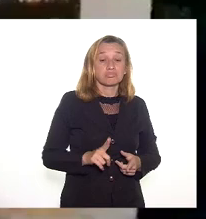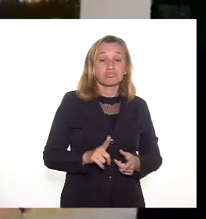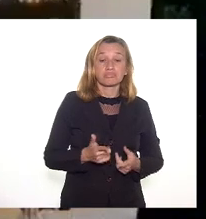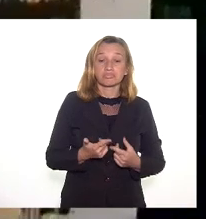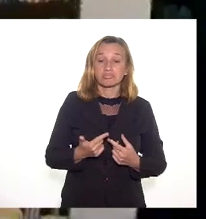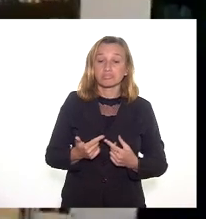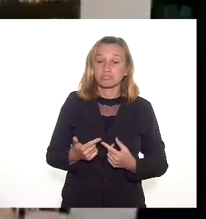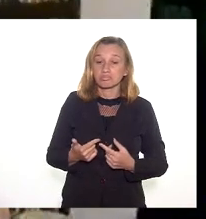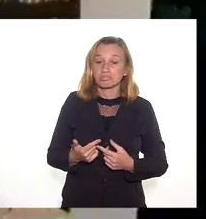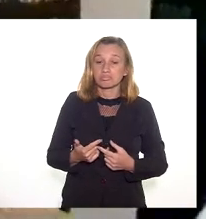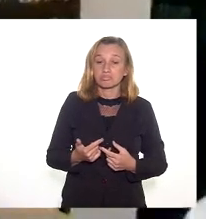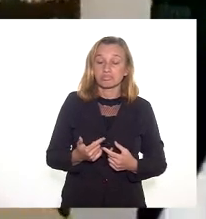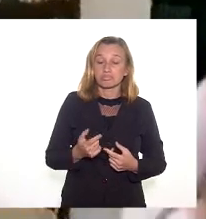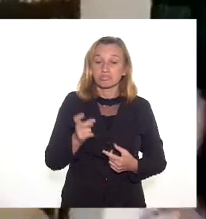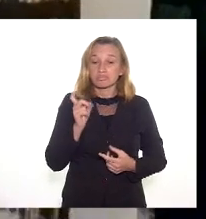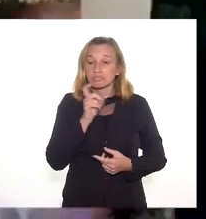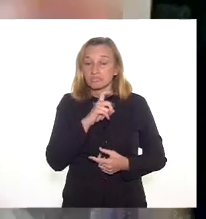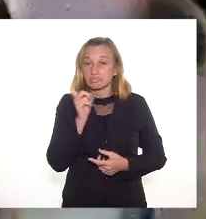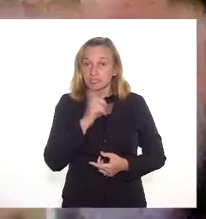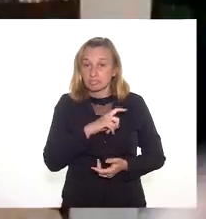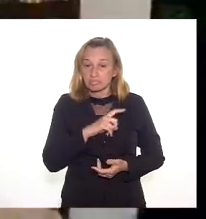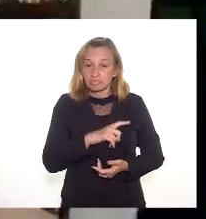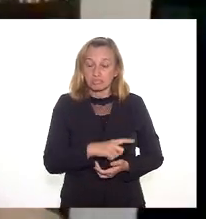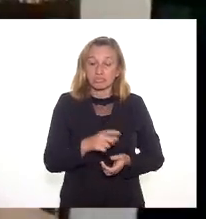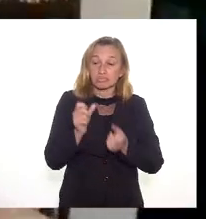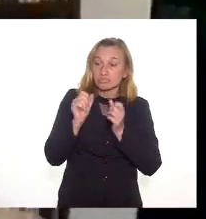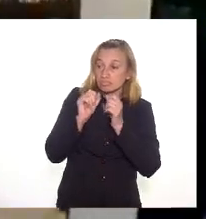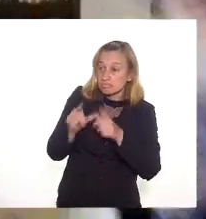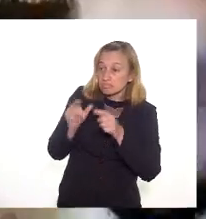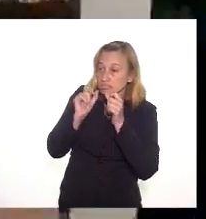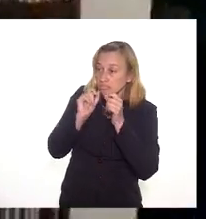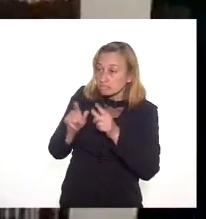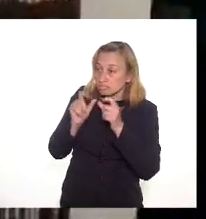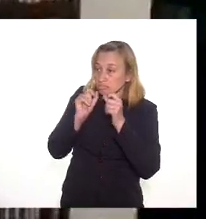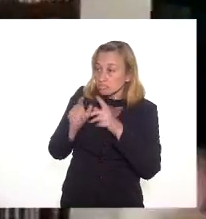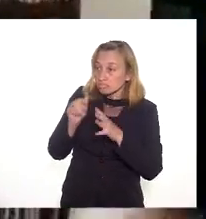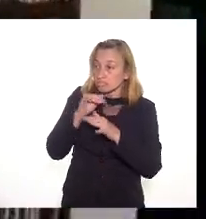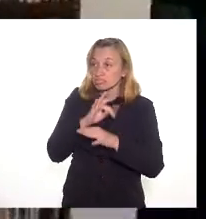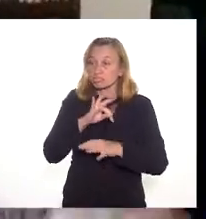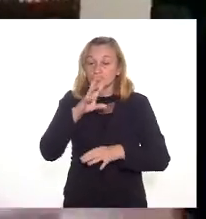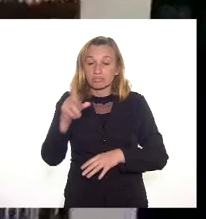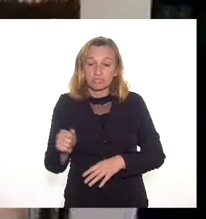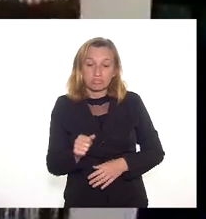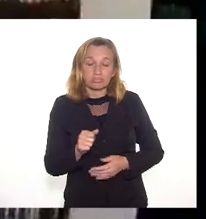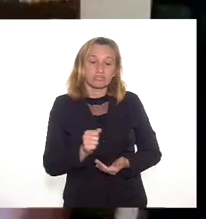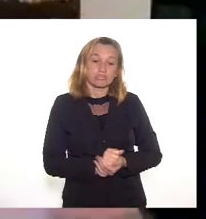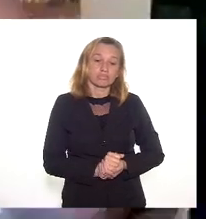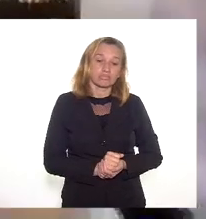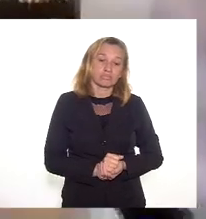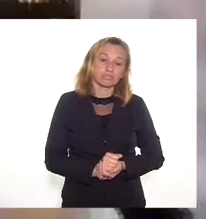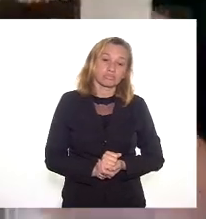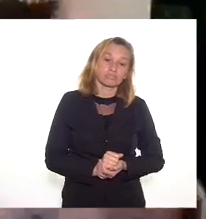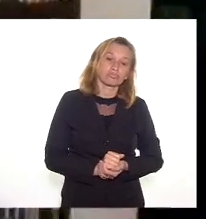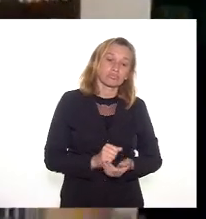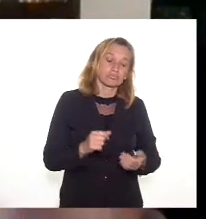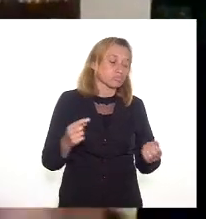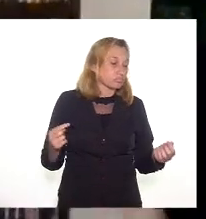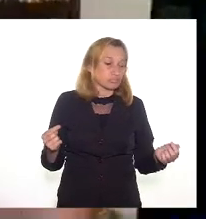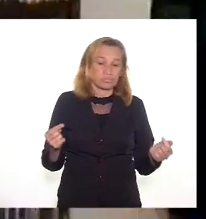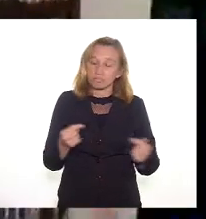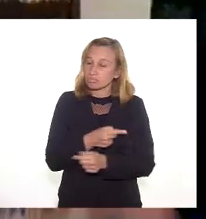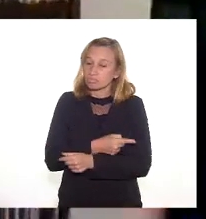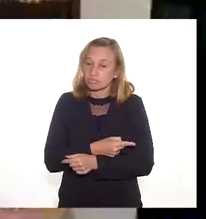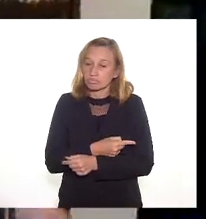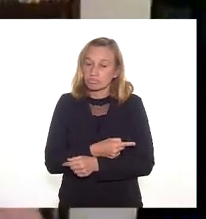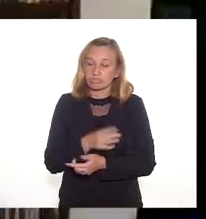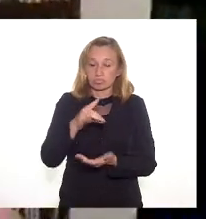a sua opinião criticando tudo aquilo que esteja em desacordo com